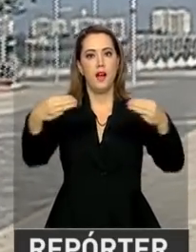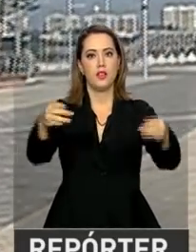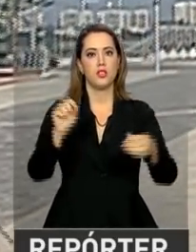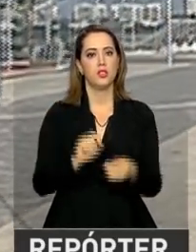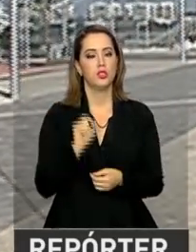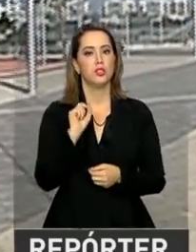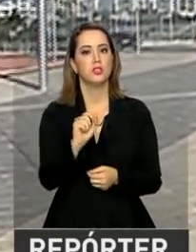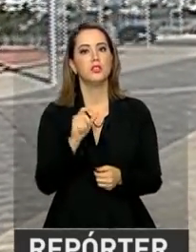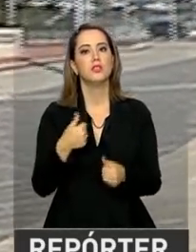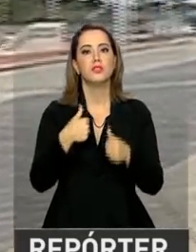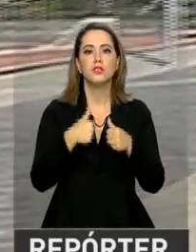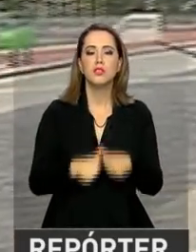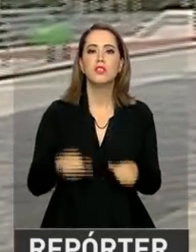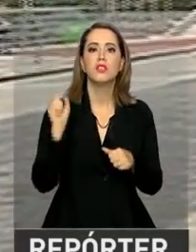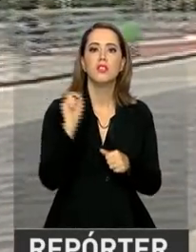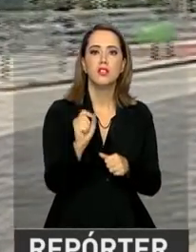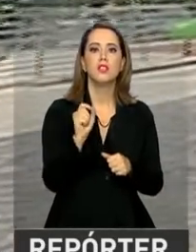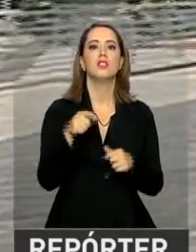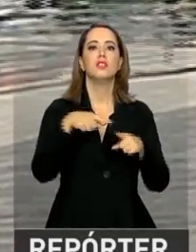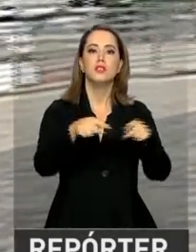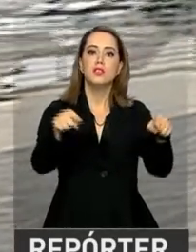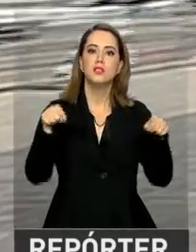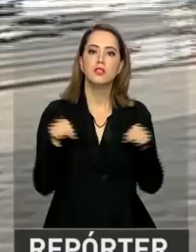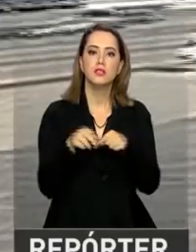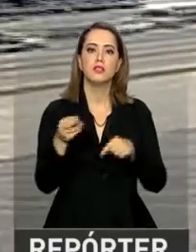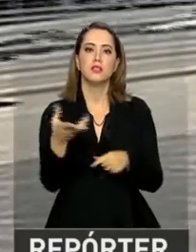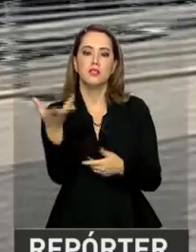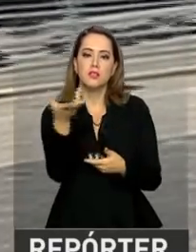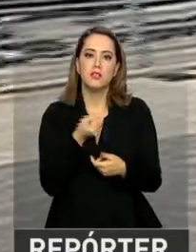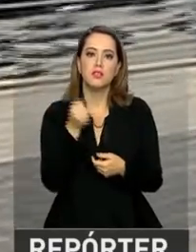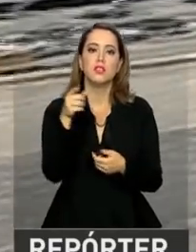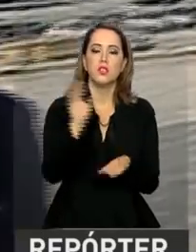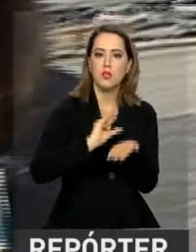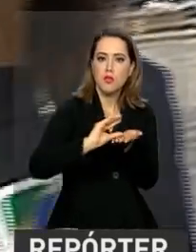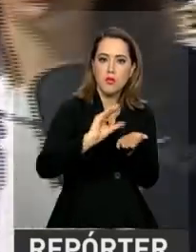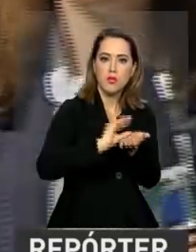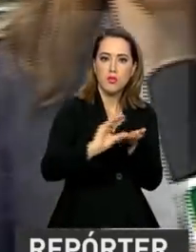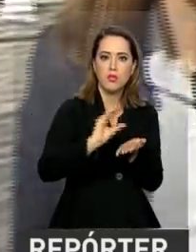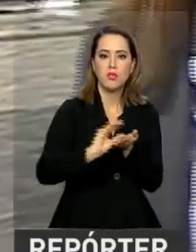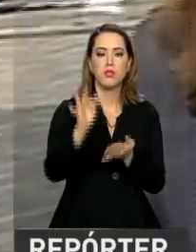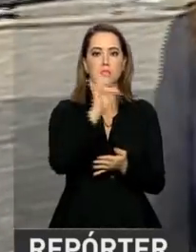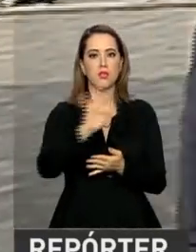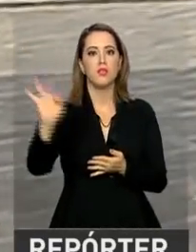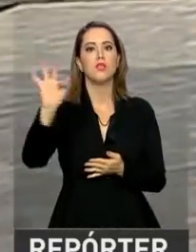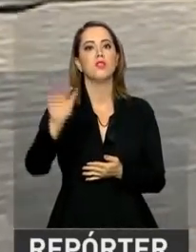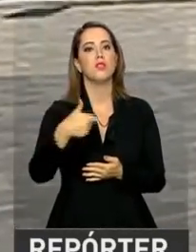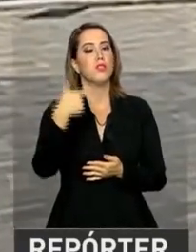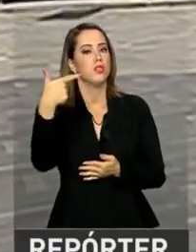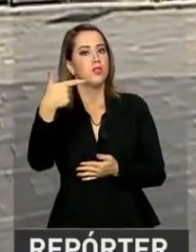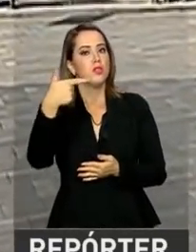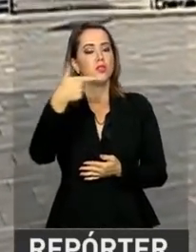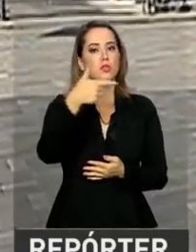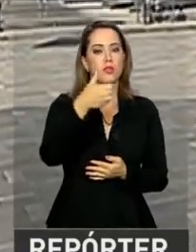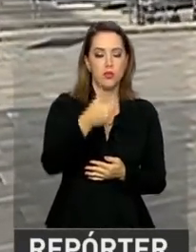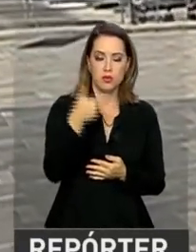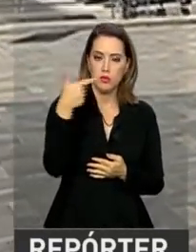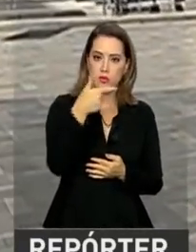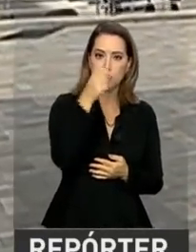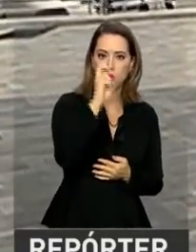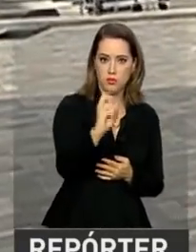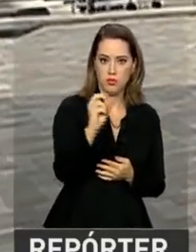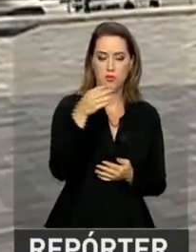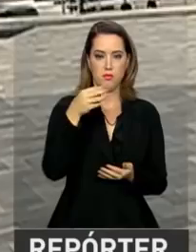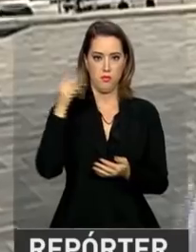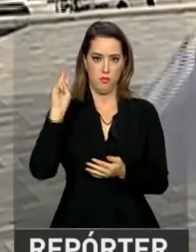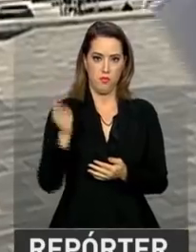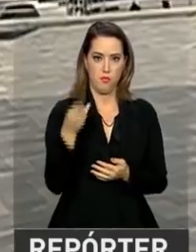governo e do município. Esse estádio é um dos que receberam investimentos federais. Foram da ordem de R$ 225 milhões deais. Nesse